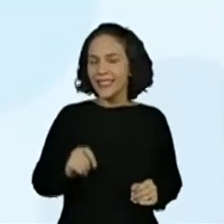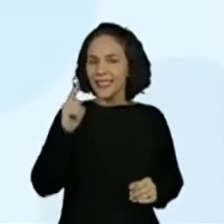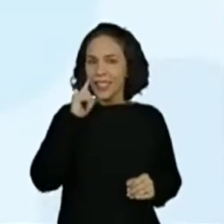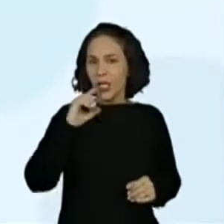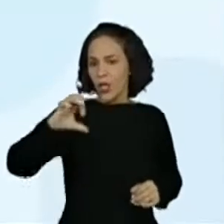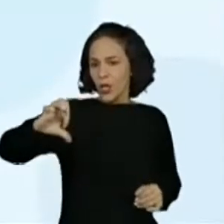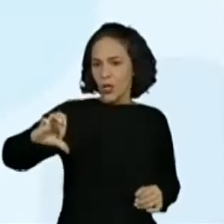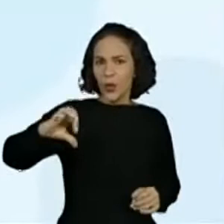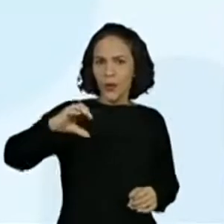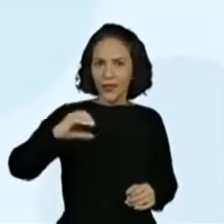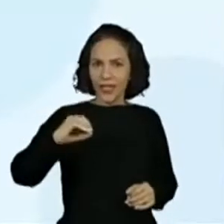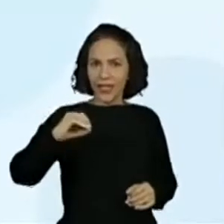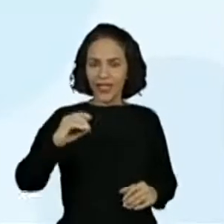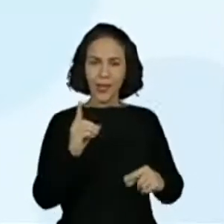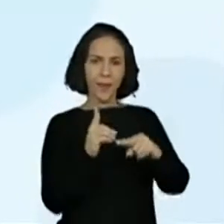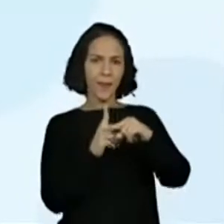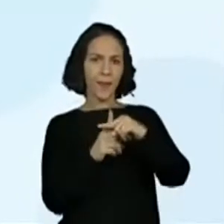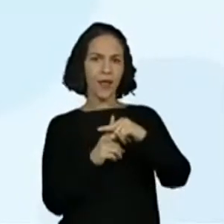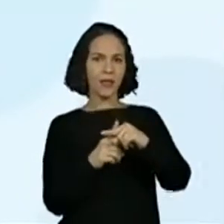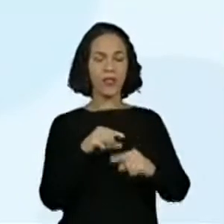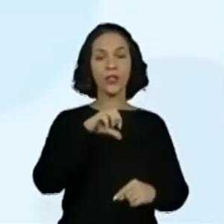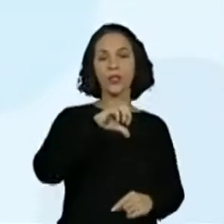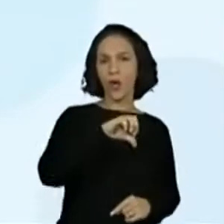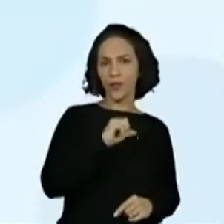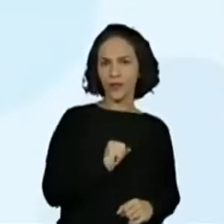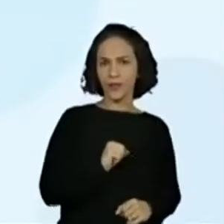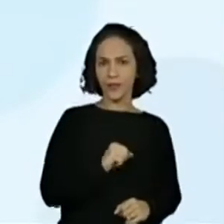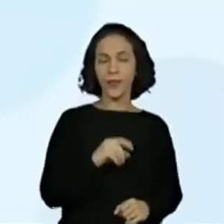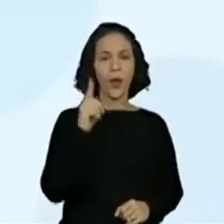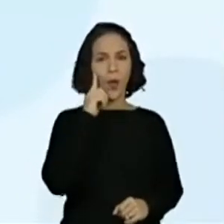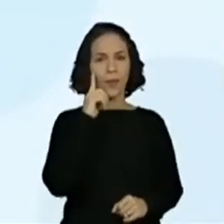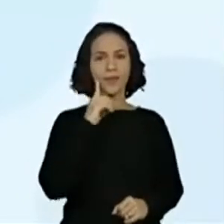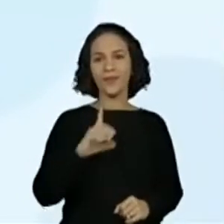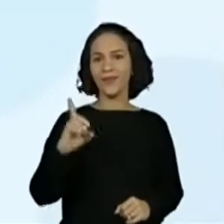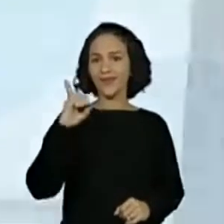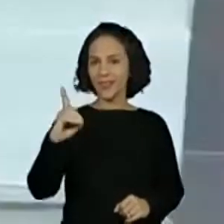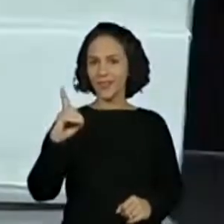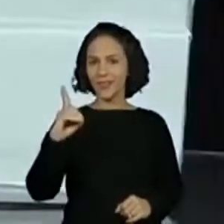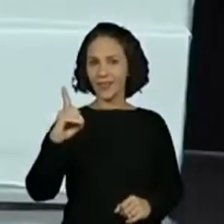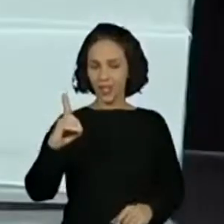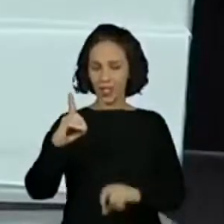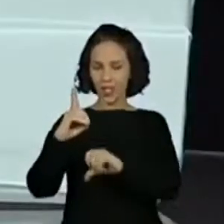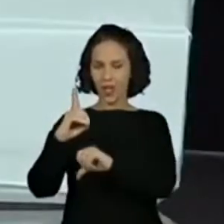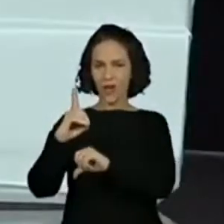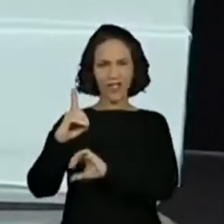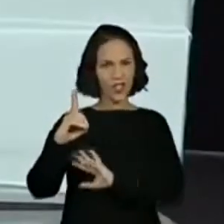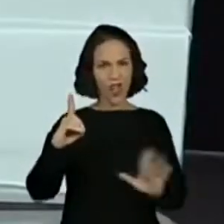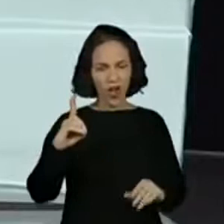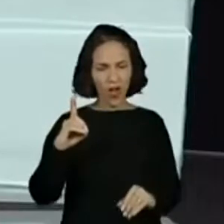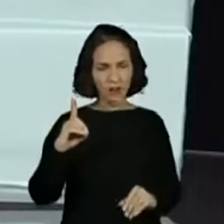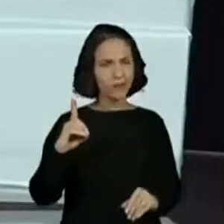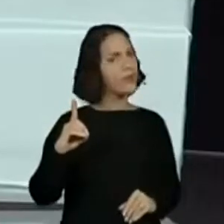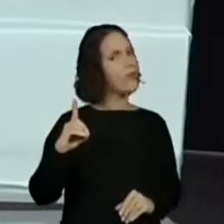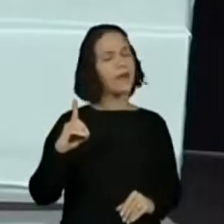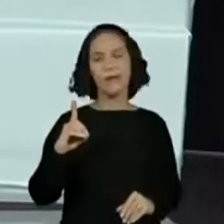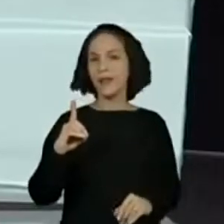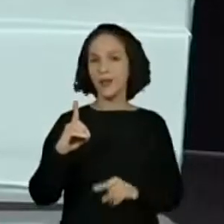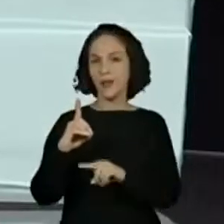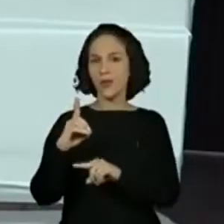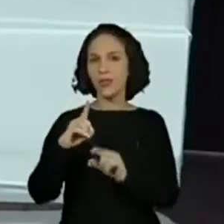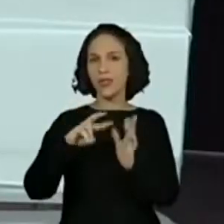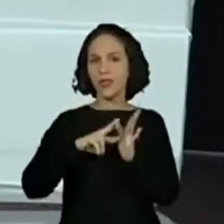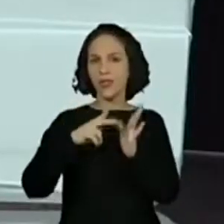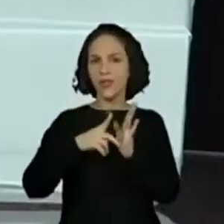9999. Então, nós já vimos que na posição da dezena, esse 9 não vale só 9, né? Ele vale